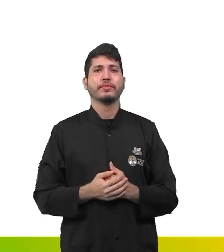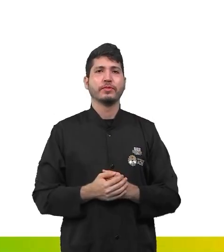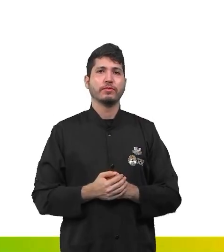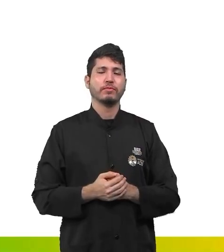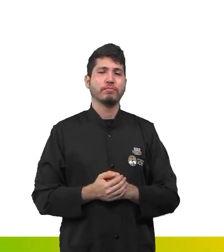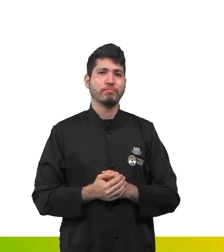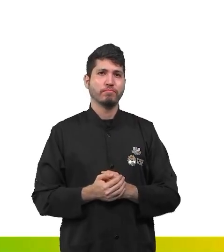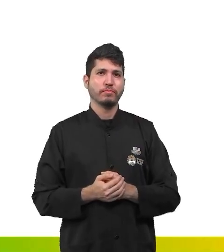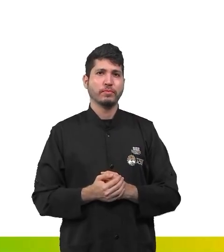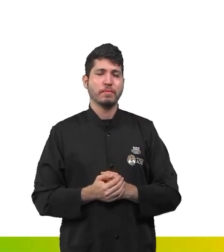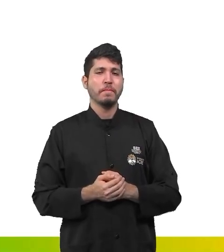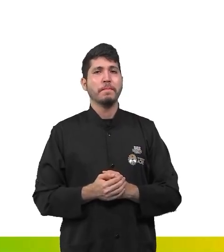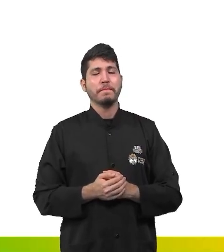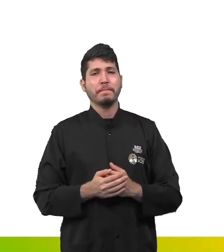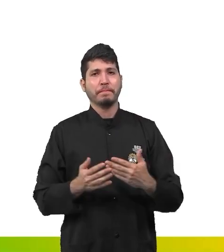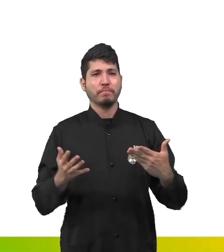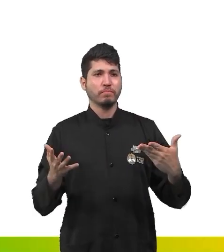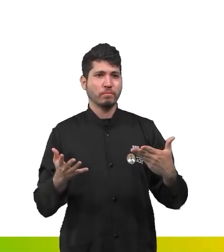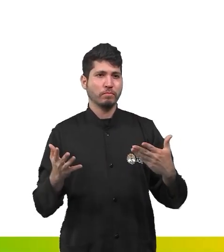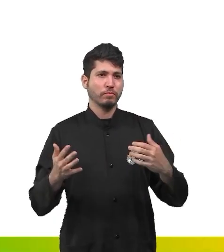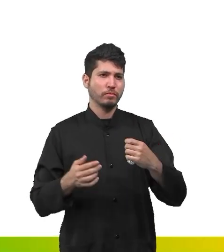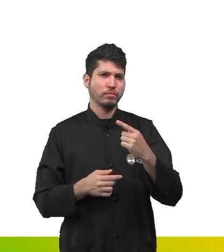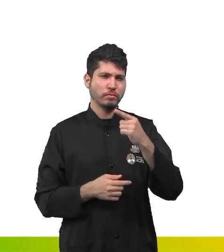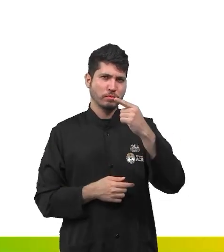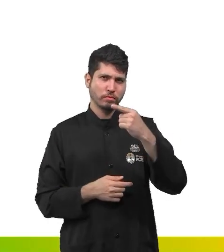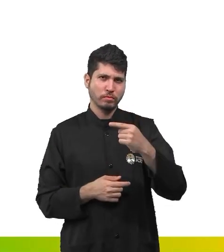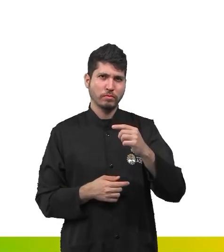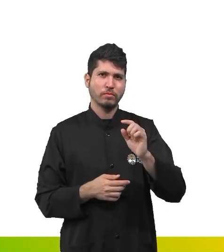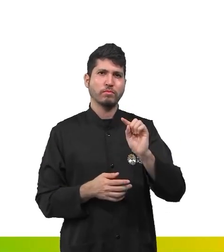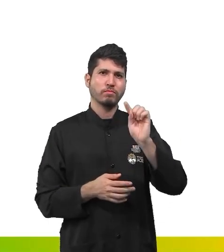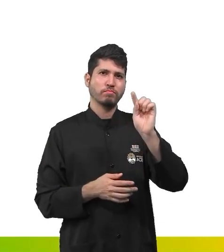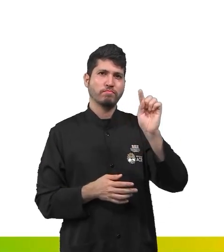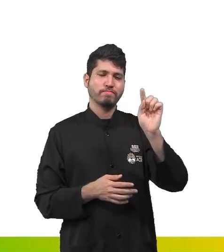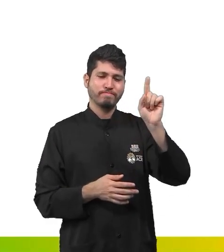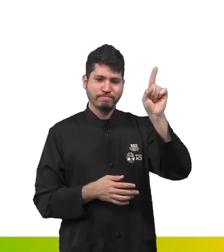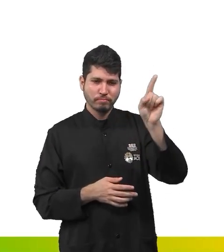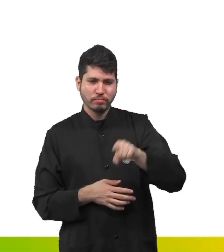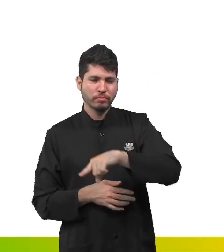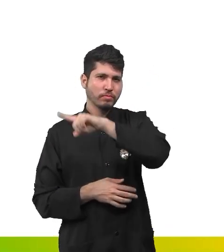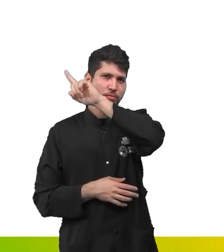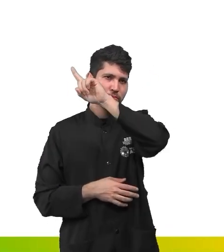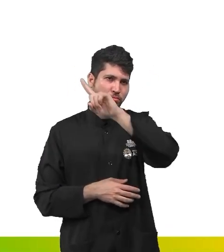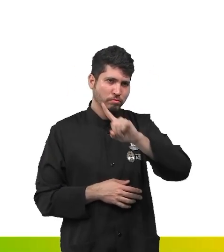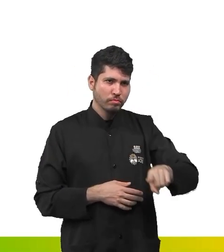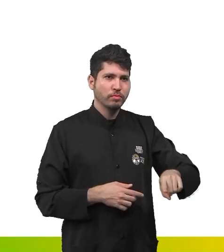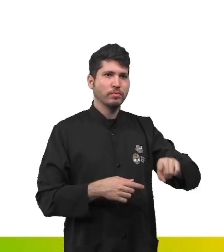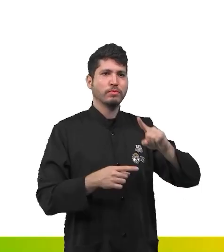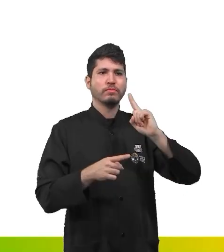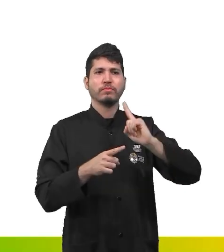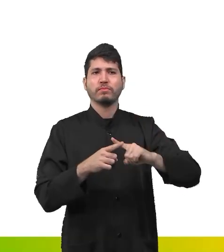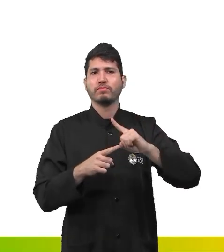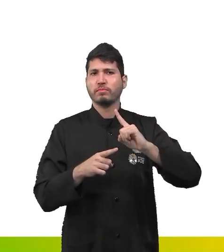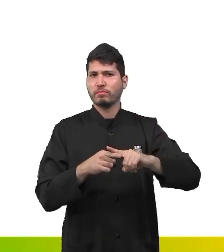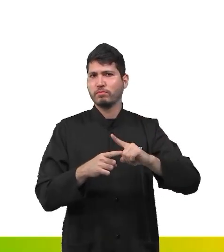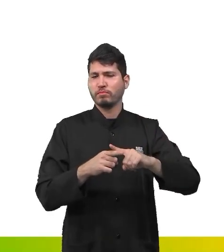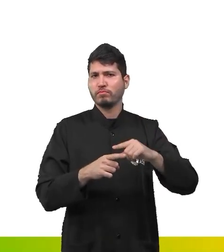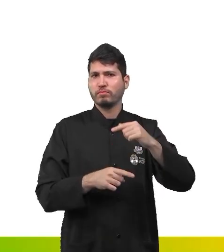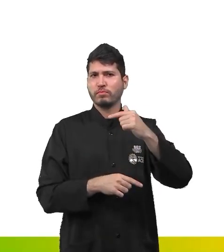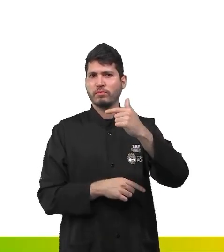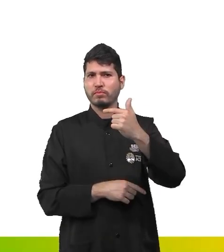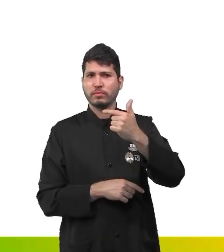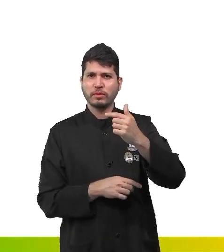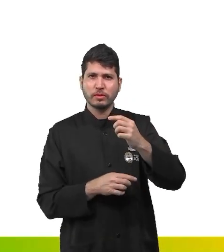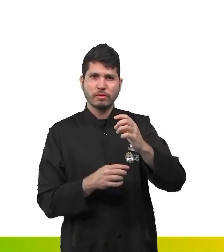pessoal, A e B. Porque esse valor aqui, ó, 272, está muito próximo